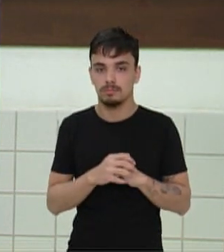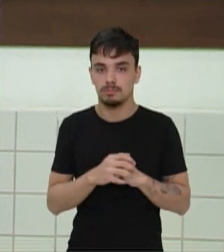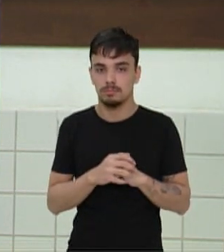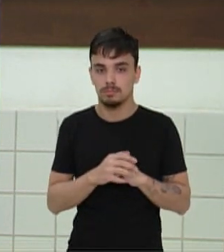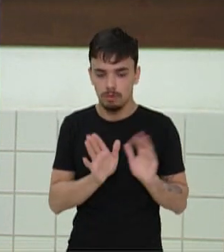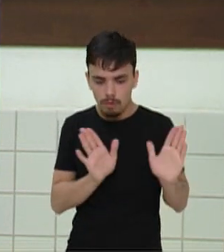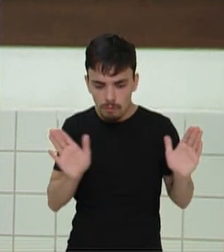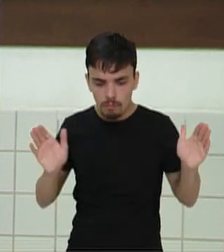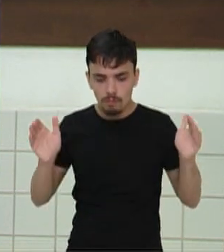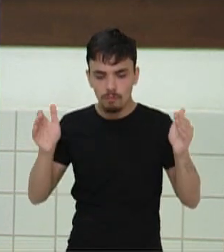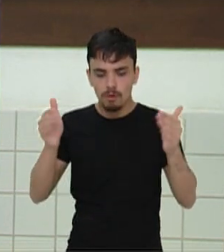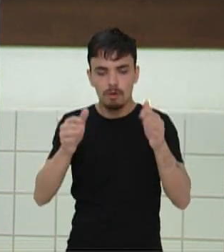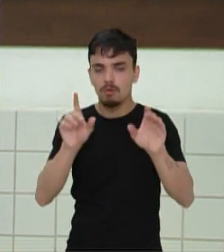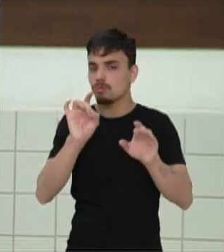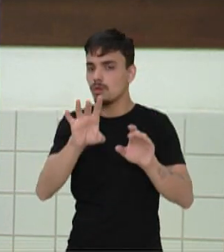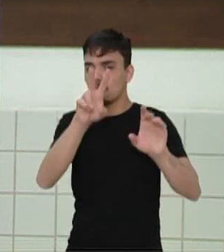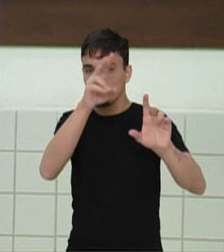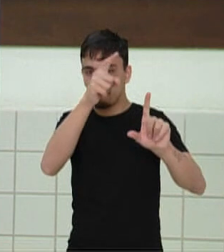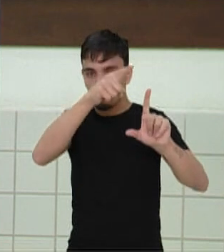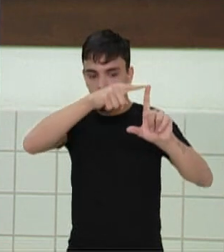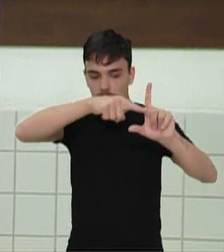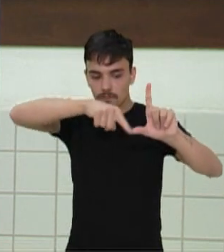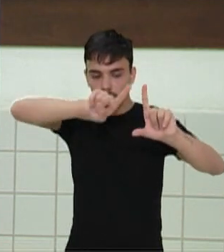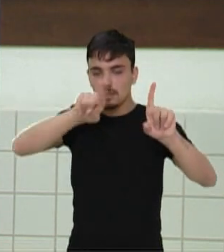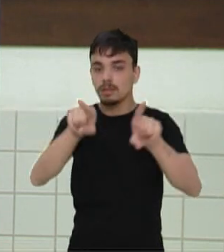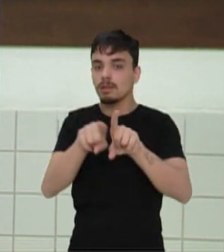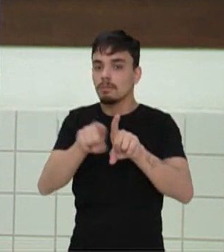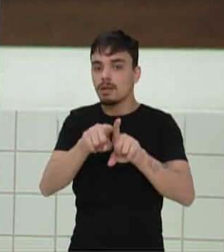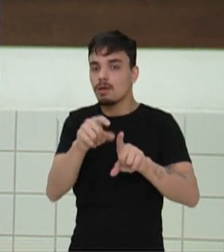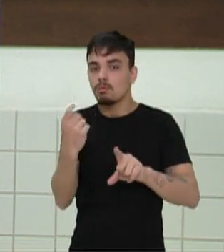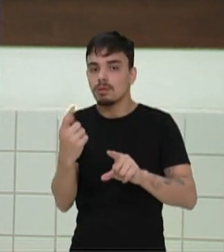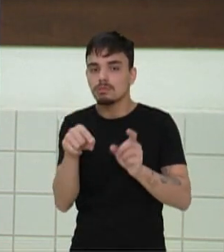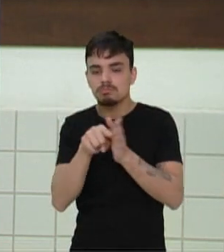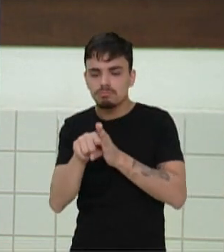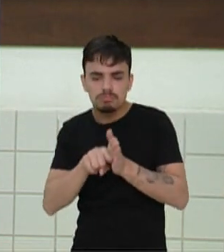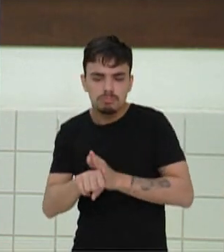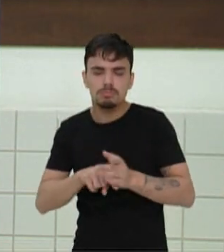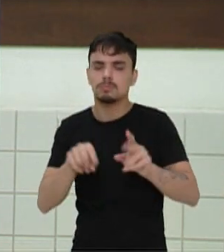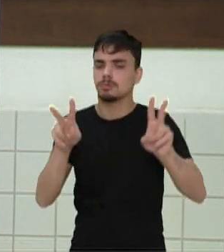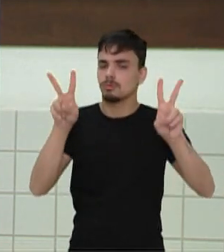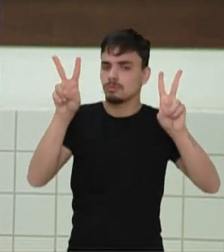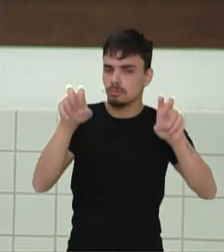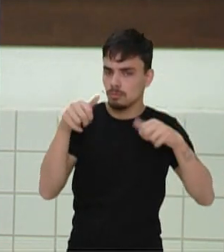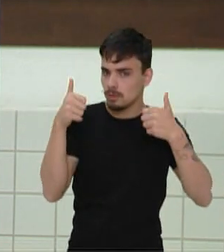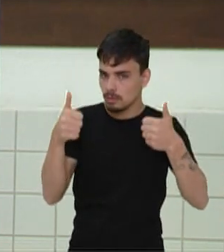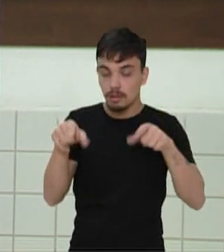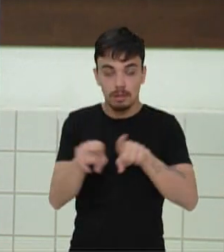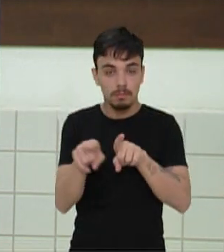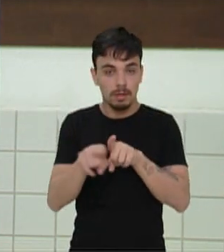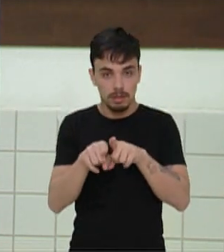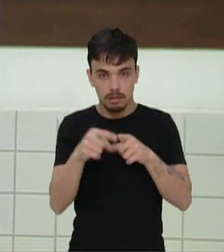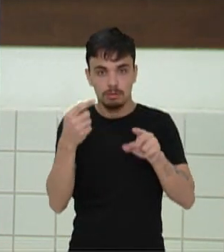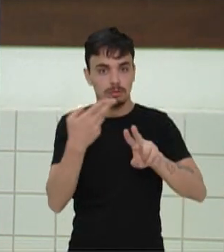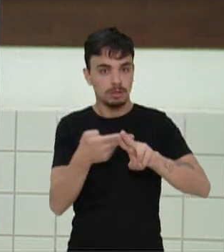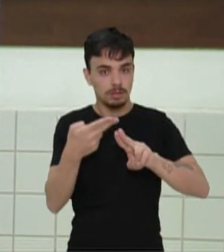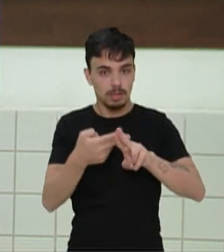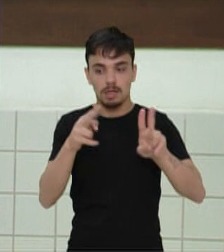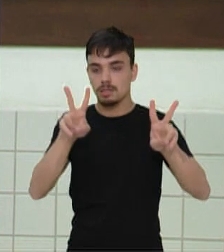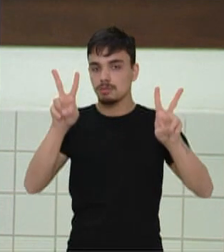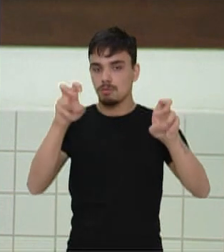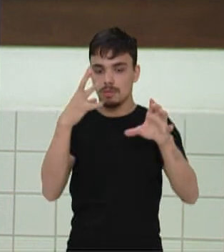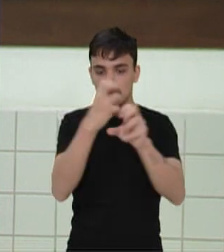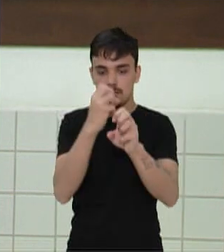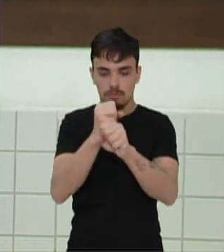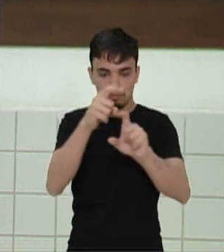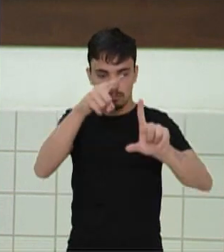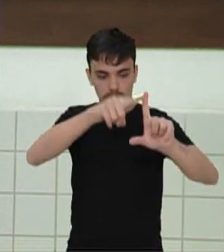voltados ao vértice mesmo, alguns probleminhas, algumas situações, problemas aí que nós vamos utilizar aí o cálculo do vértice para resolver,